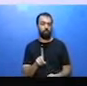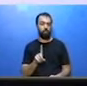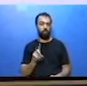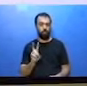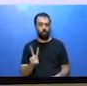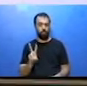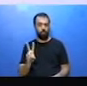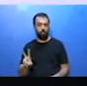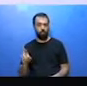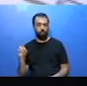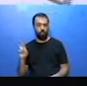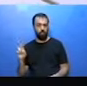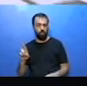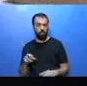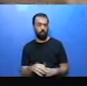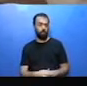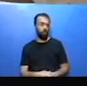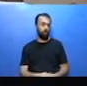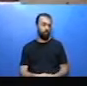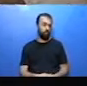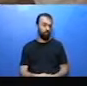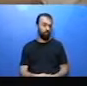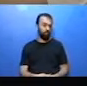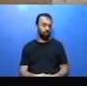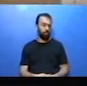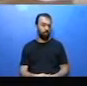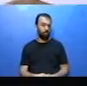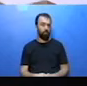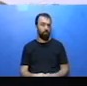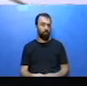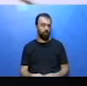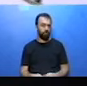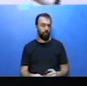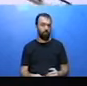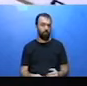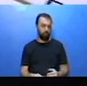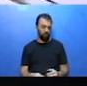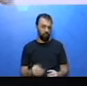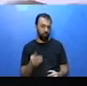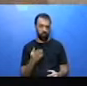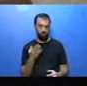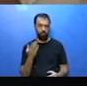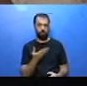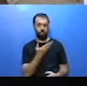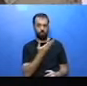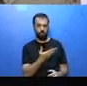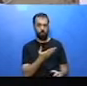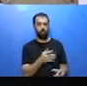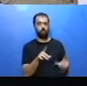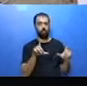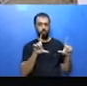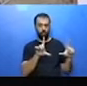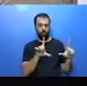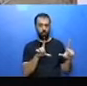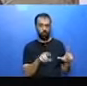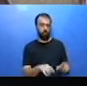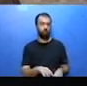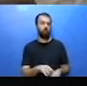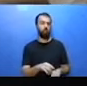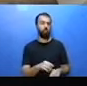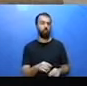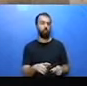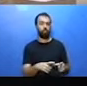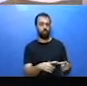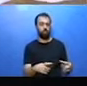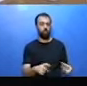r$122 tá então aqui nós colocamos as notinhas cair mostrar para vocês a nota de 50 que ela já